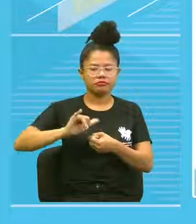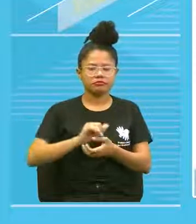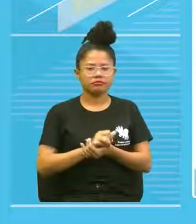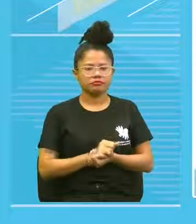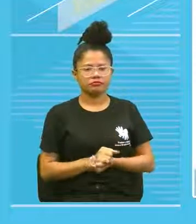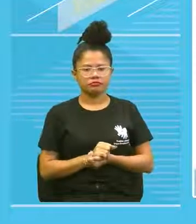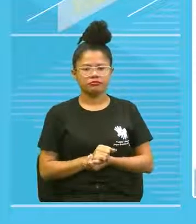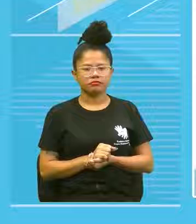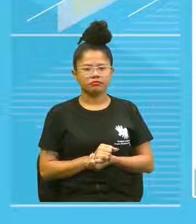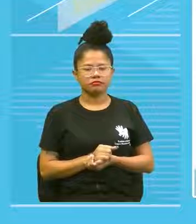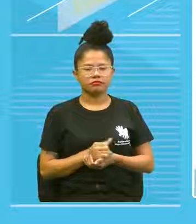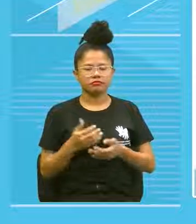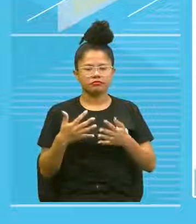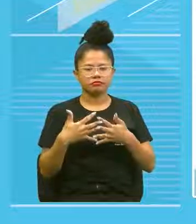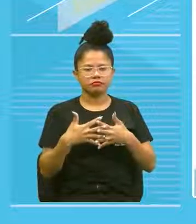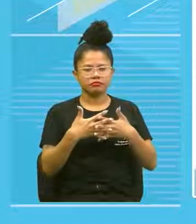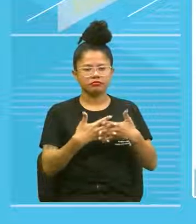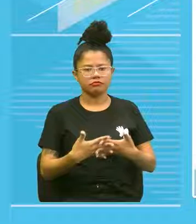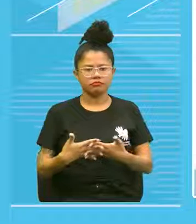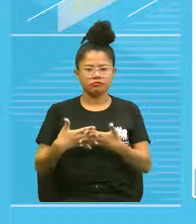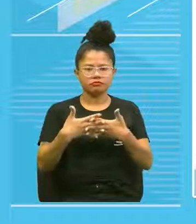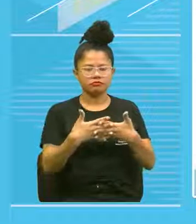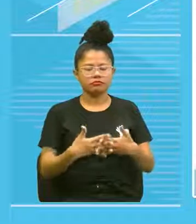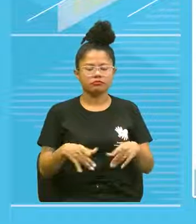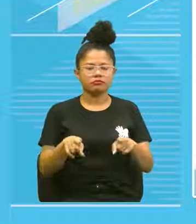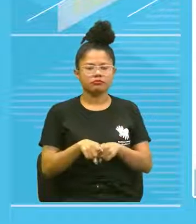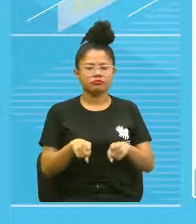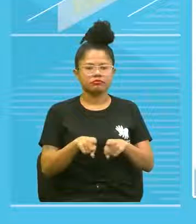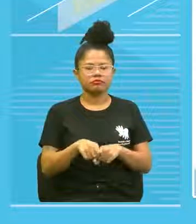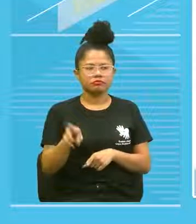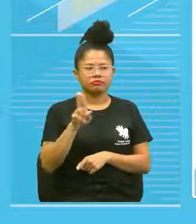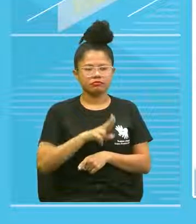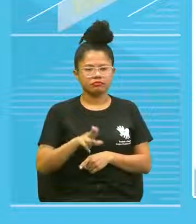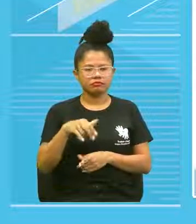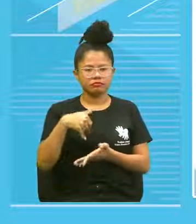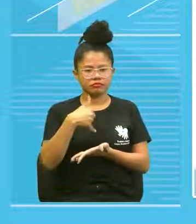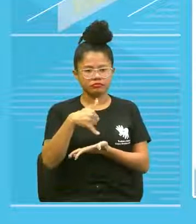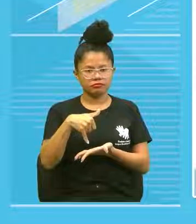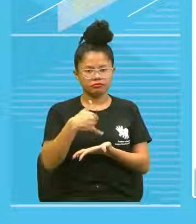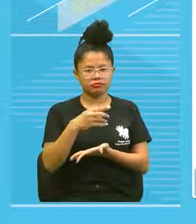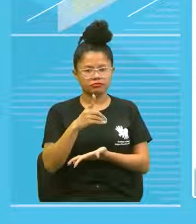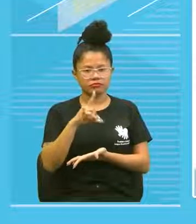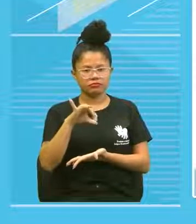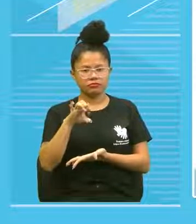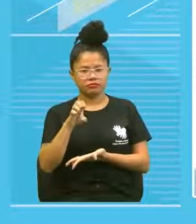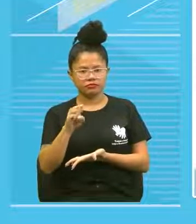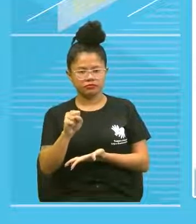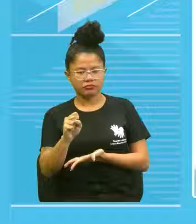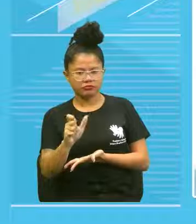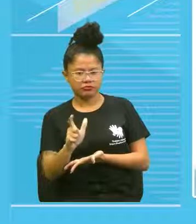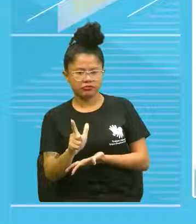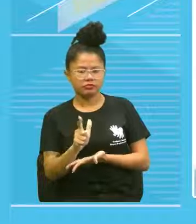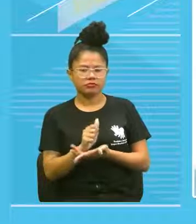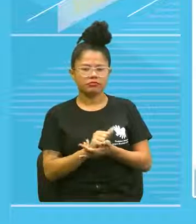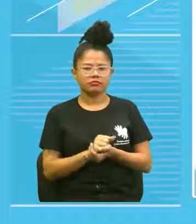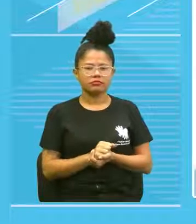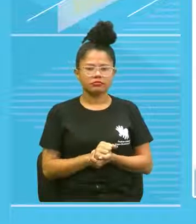nos caminhões não se utiliza o óleo diesel do petróleo